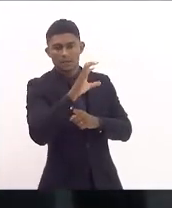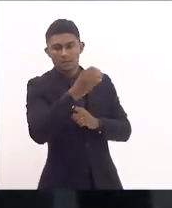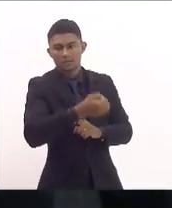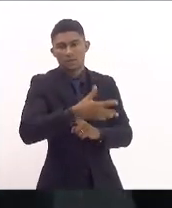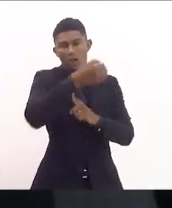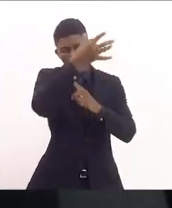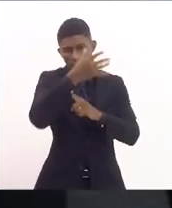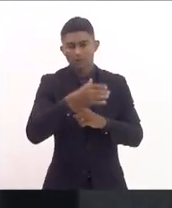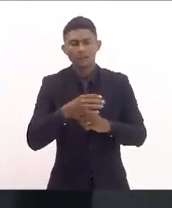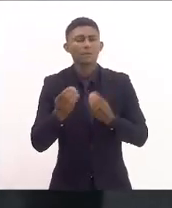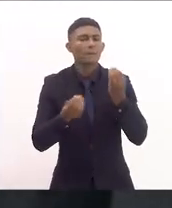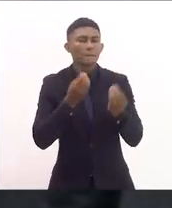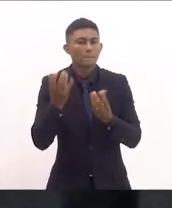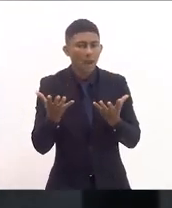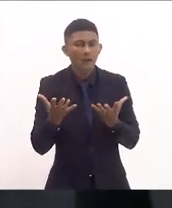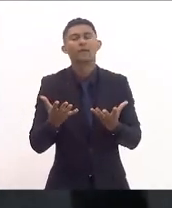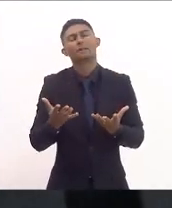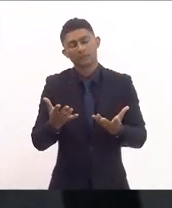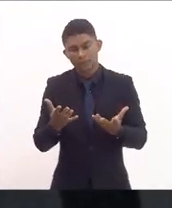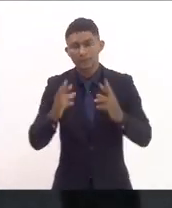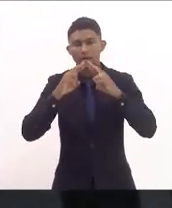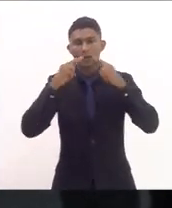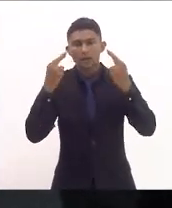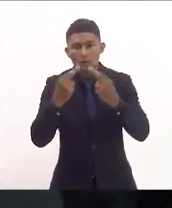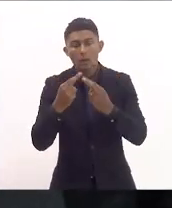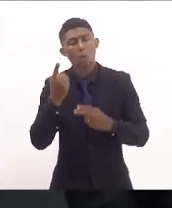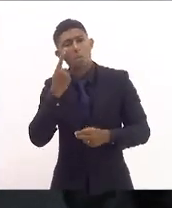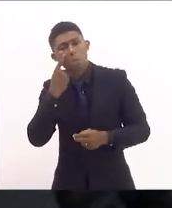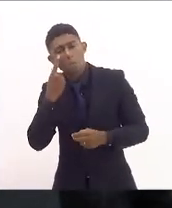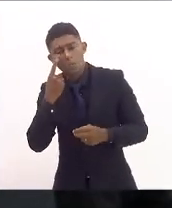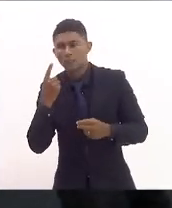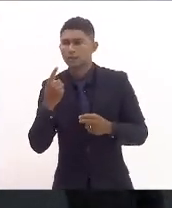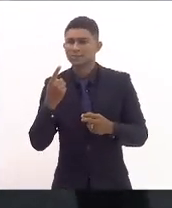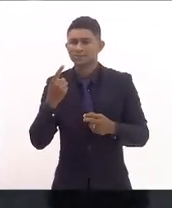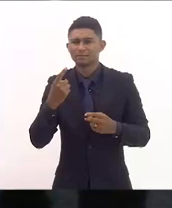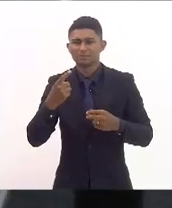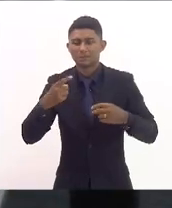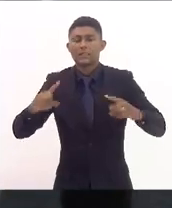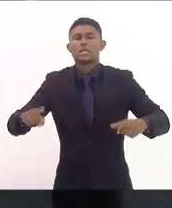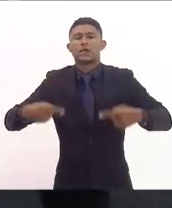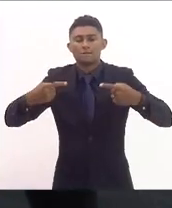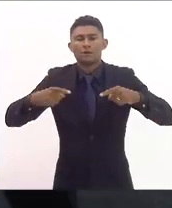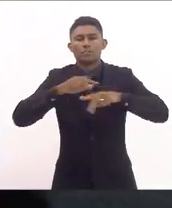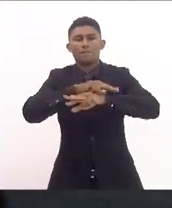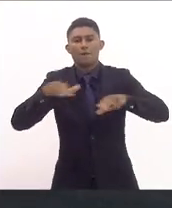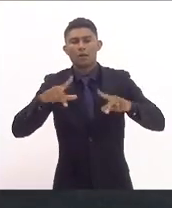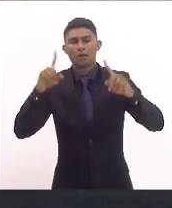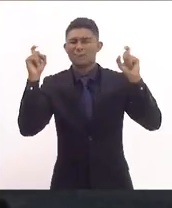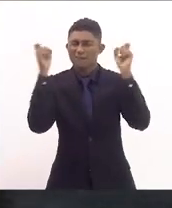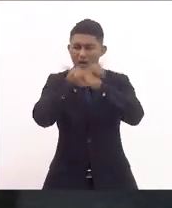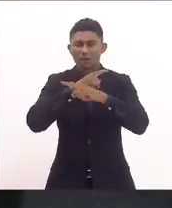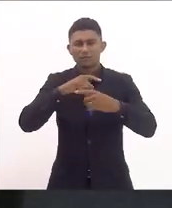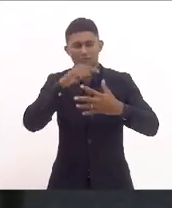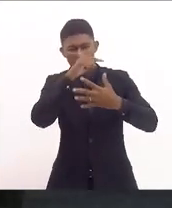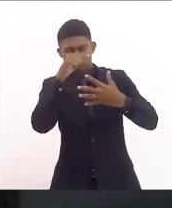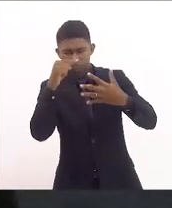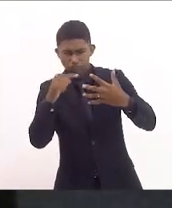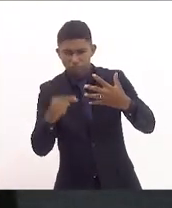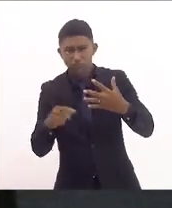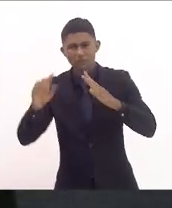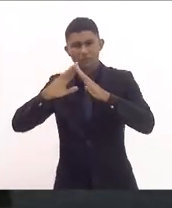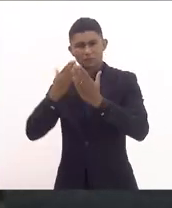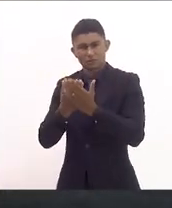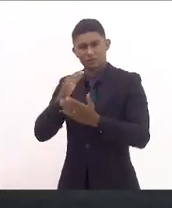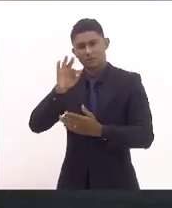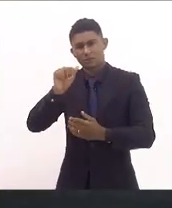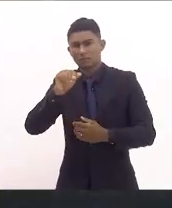tecnologia justamente para fazer um balanço dos Desafios e das dificuldades da rede Faetec